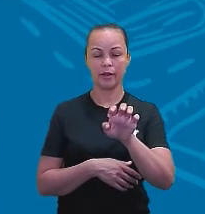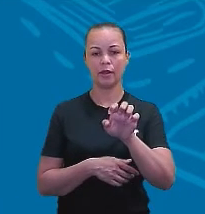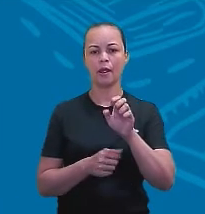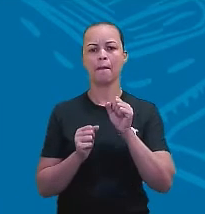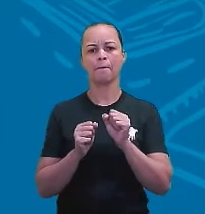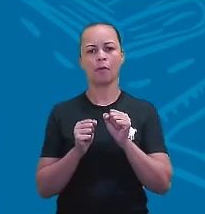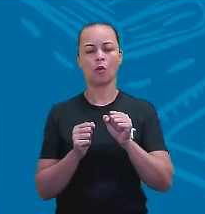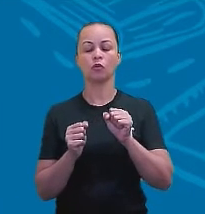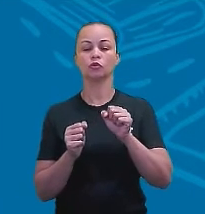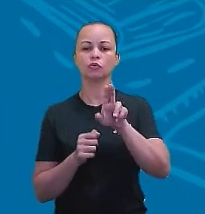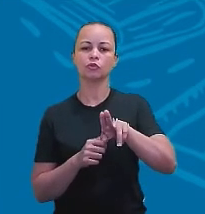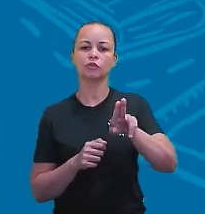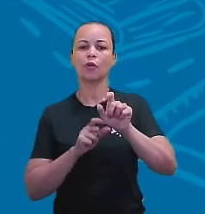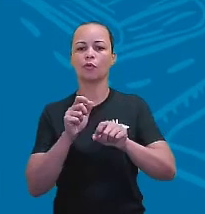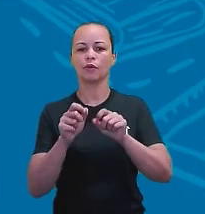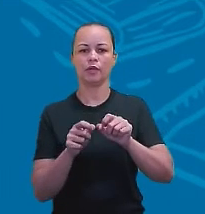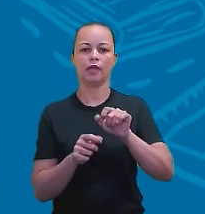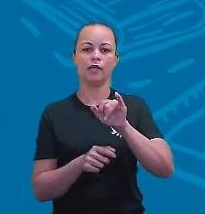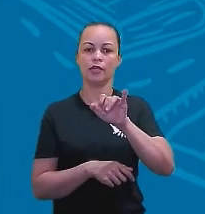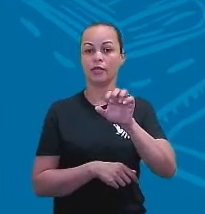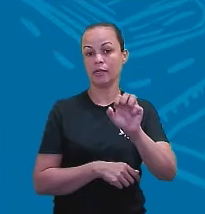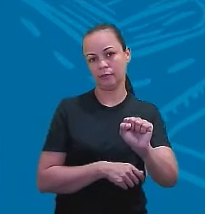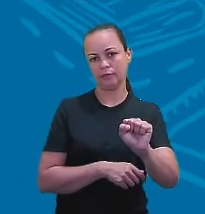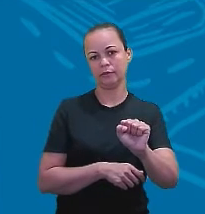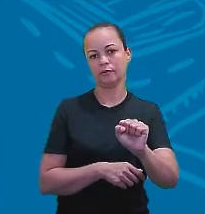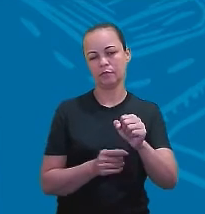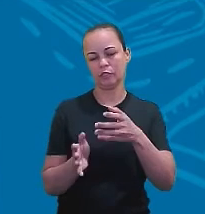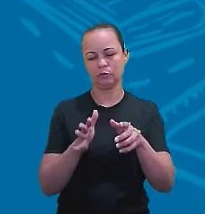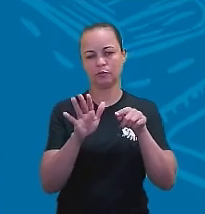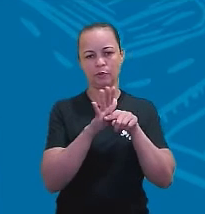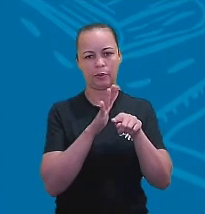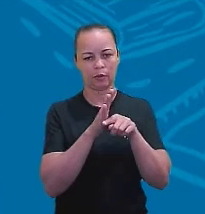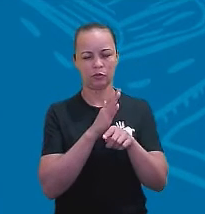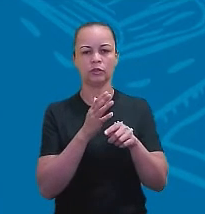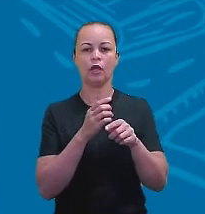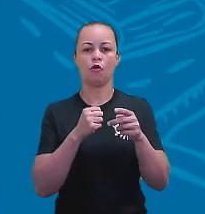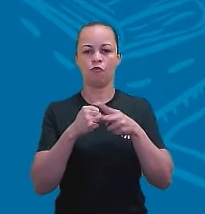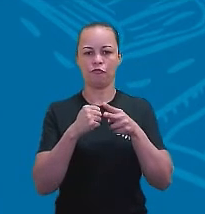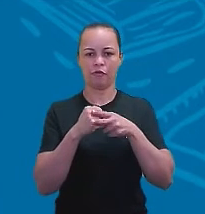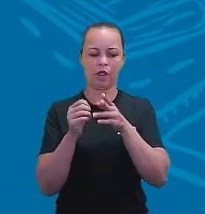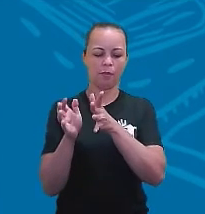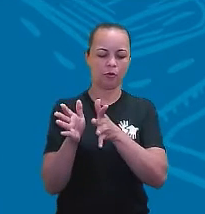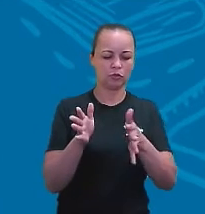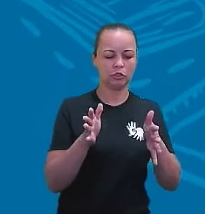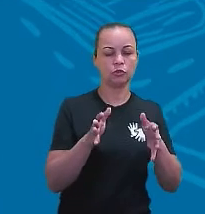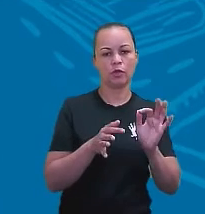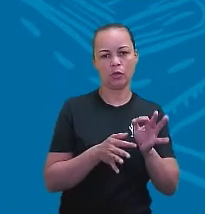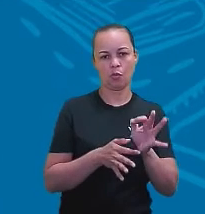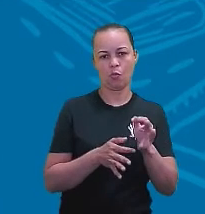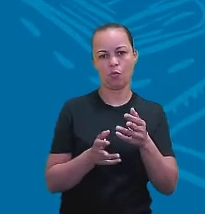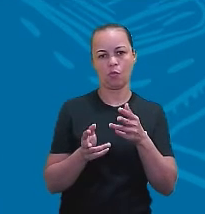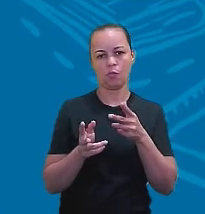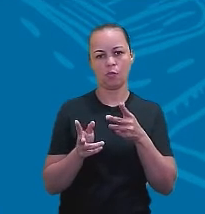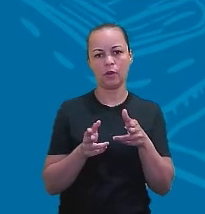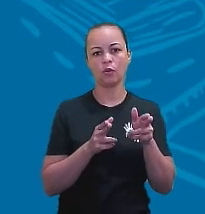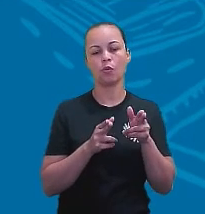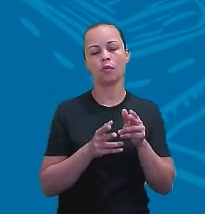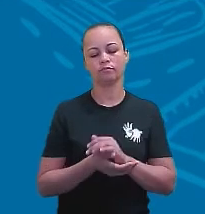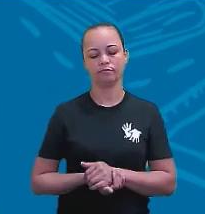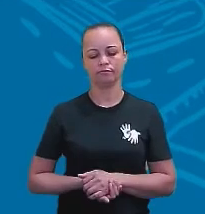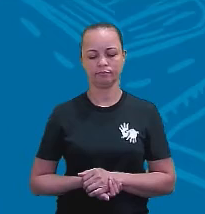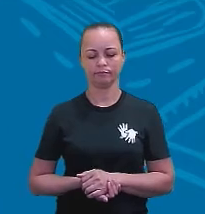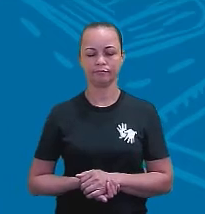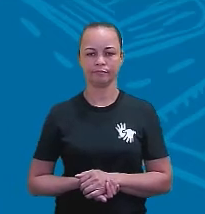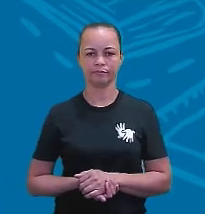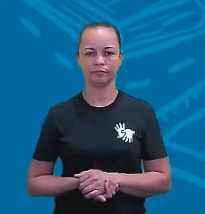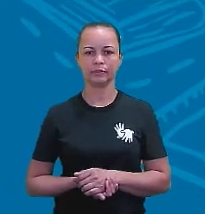Então, is, he, mesmo que seja para pergunta, o verbo continua o mesmo, seguido aí do pronome.